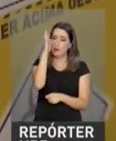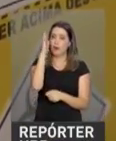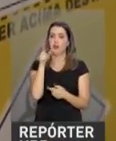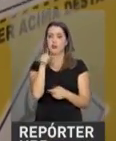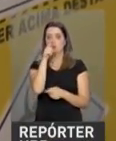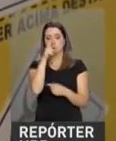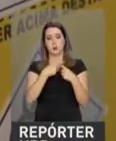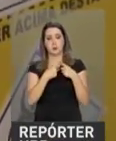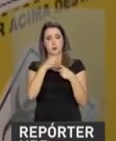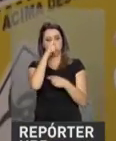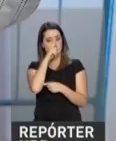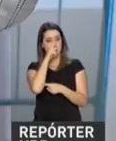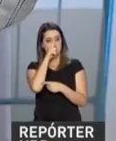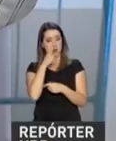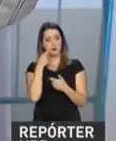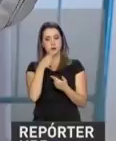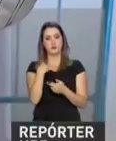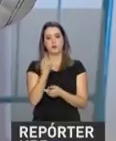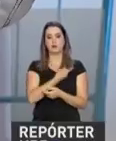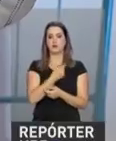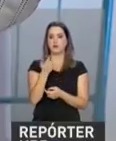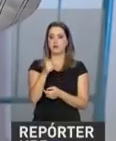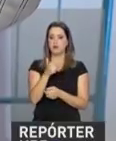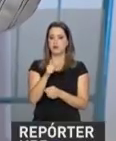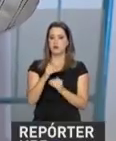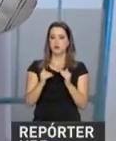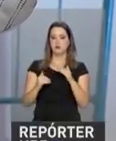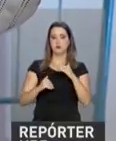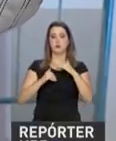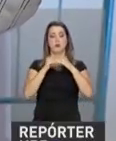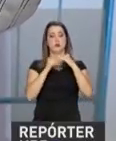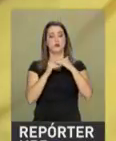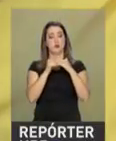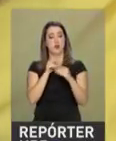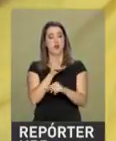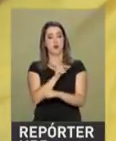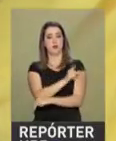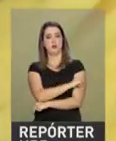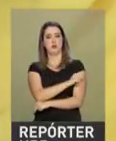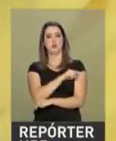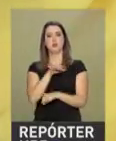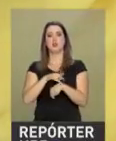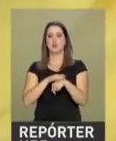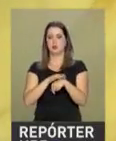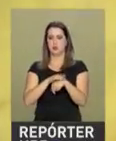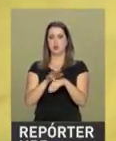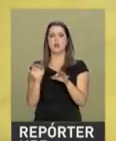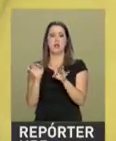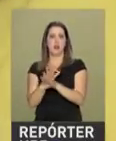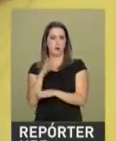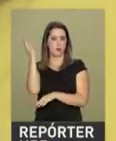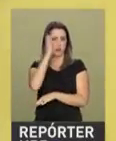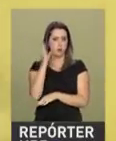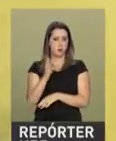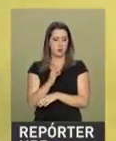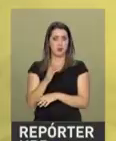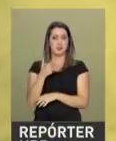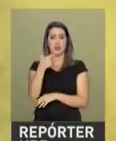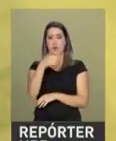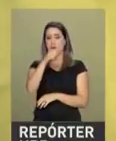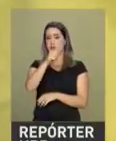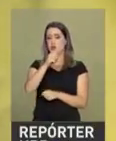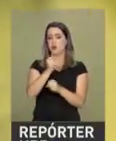o risco que nós corremos. Se nós não tivermos elevadas coberturas vacinais, essa doença que já deixou de existir no nosso país há